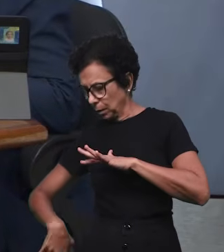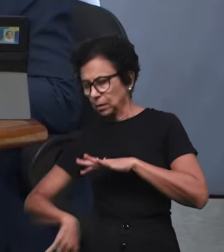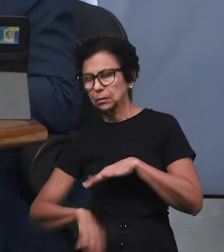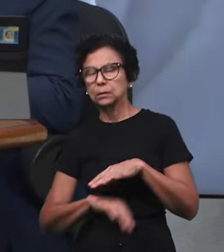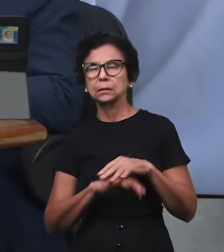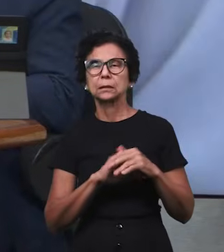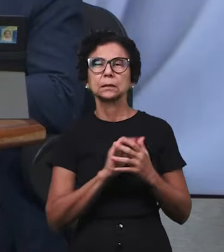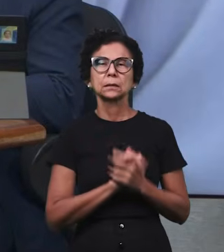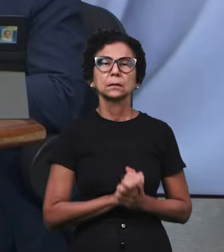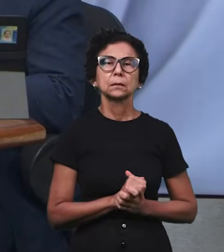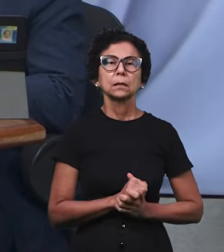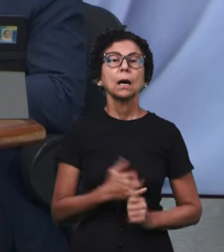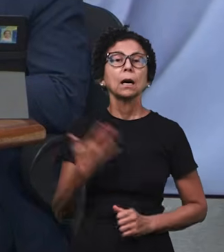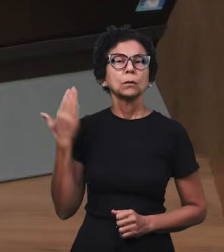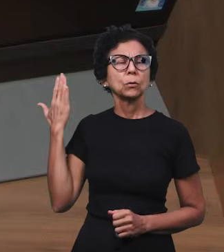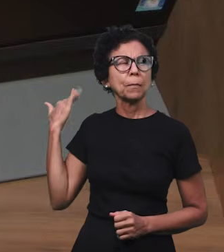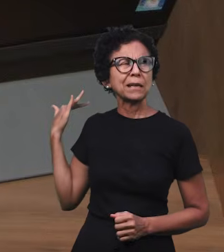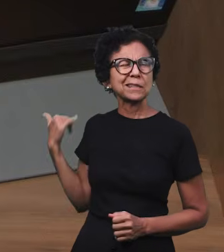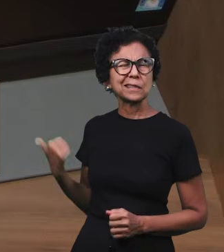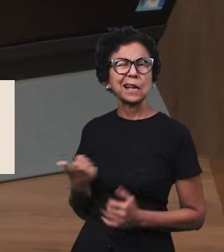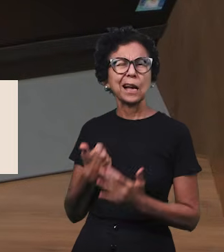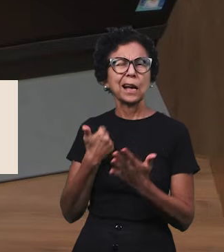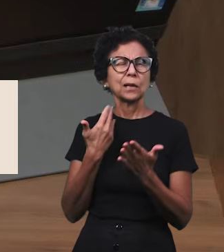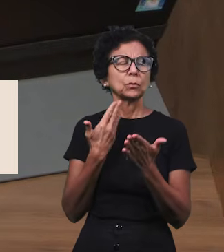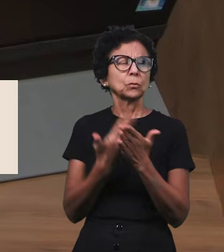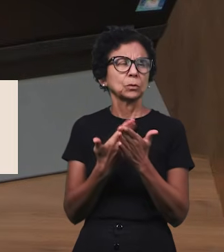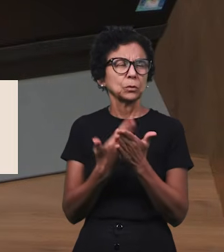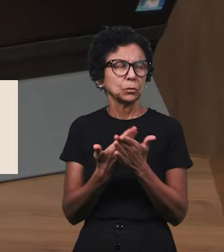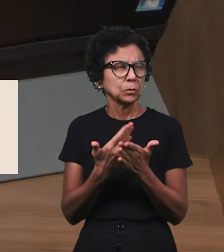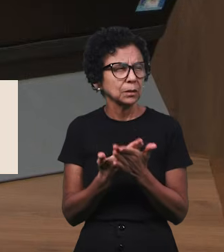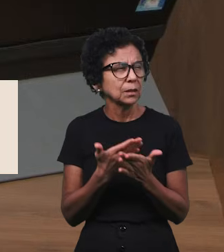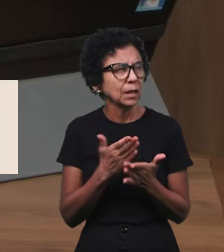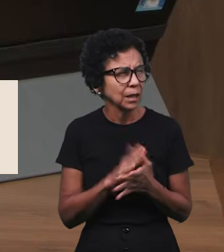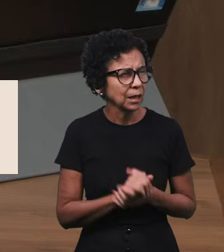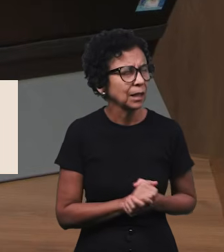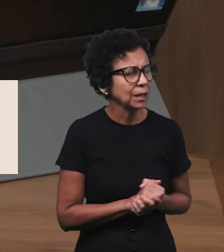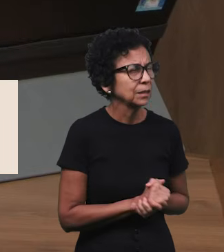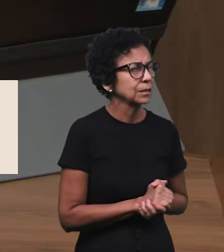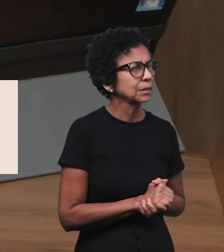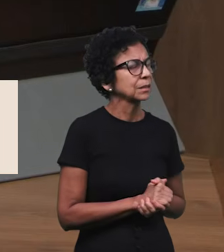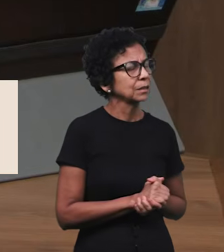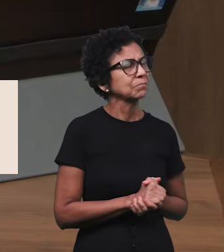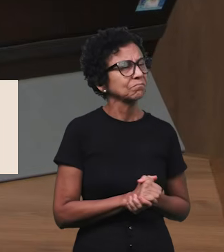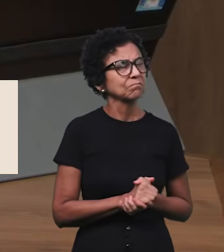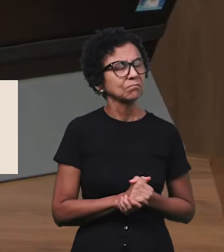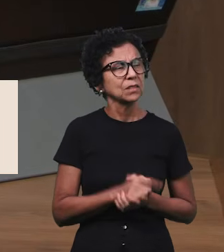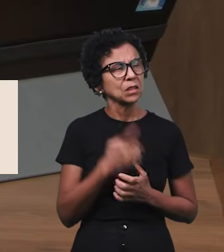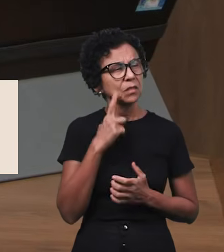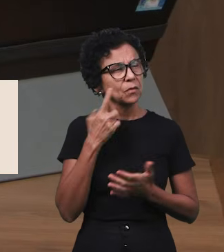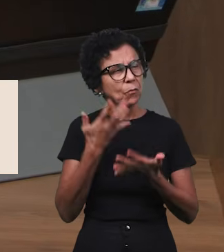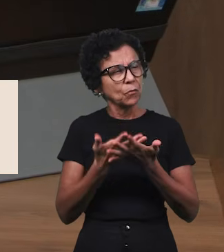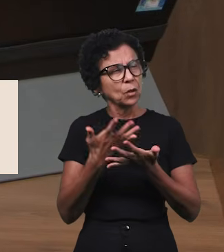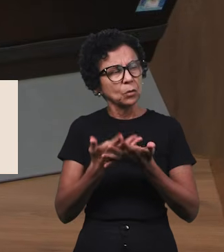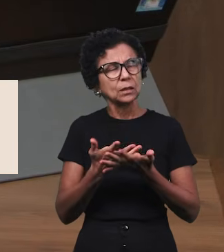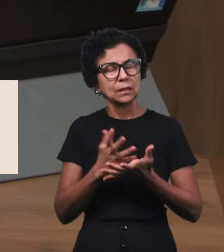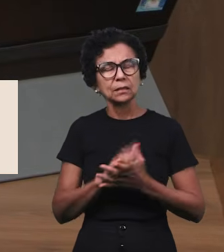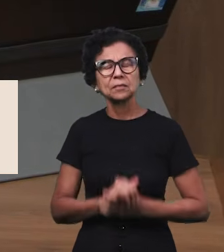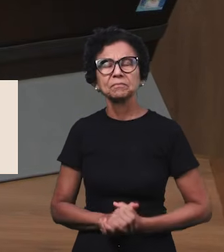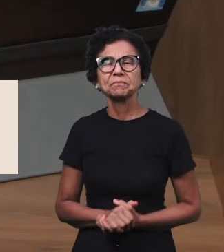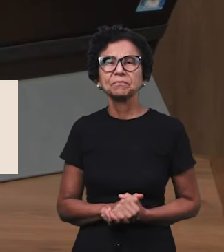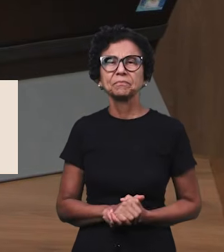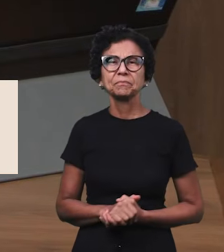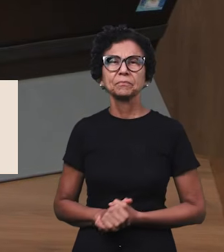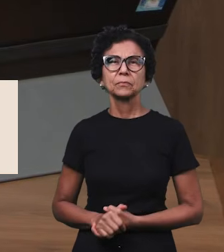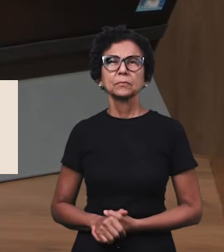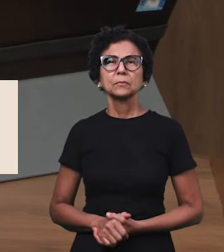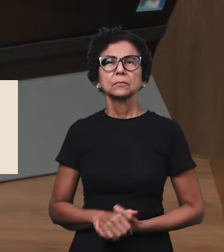homeostasia, né? Que é esse controle fino, né? Que existe no corpo. Mas a